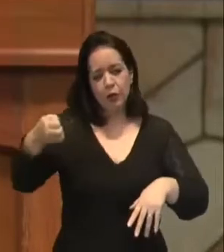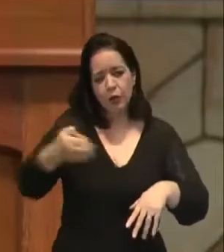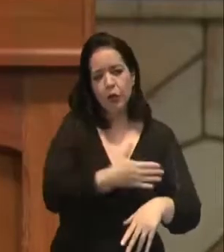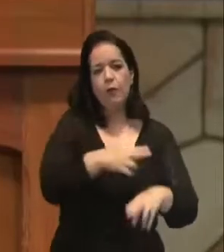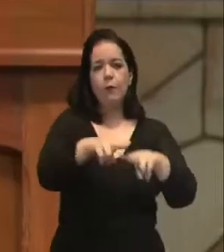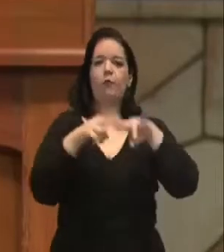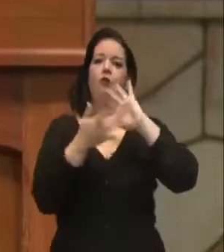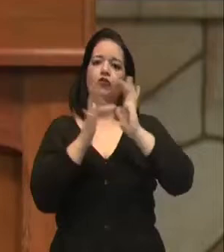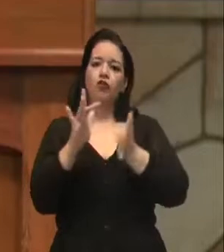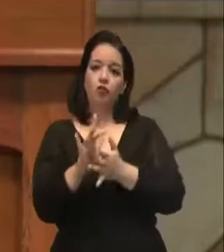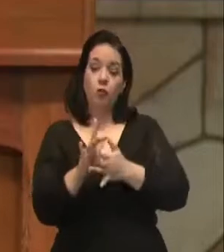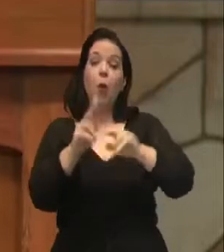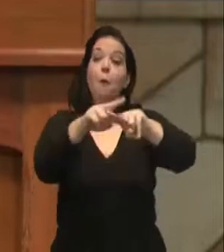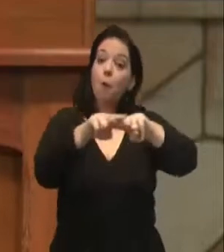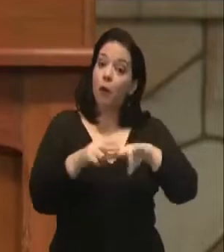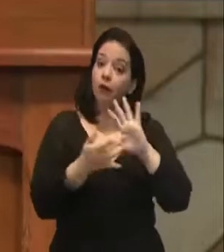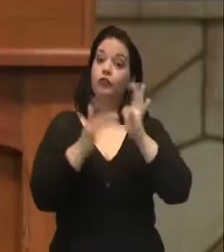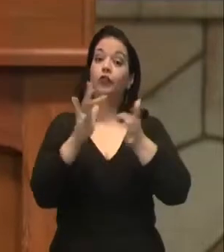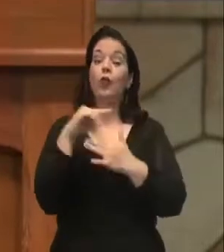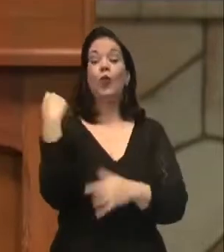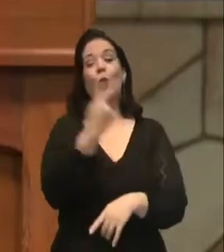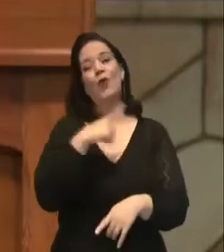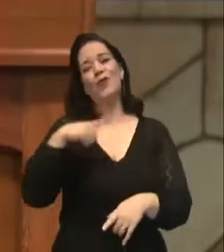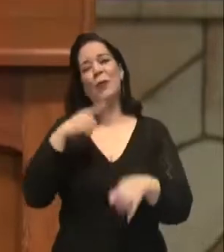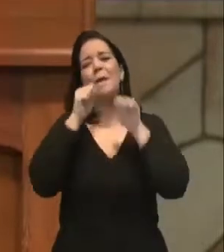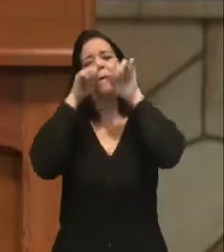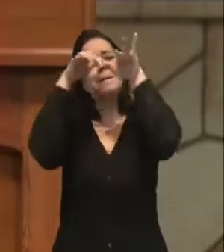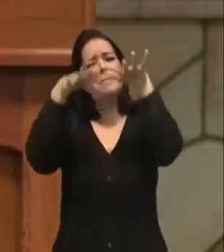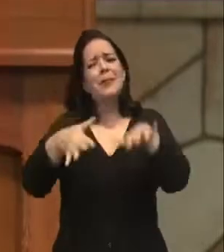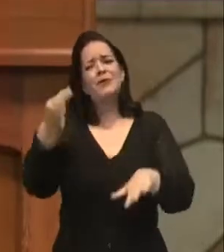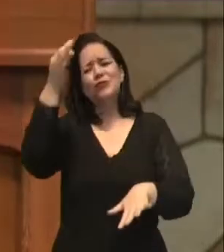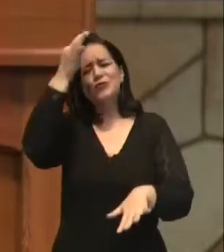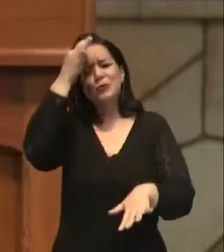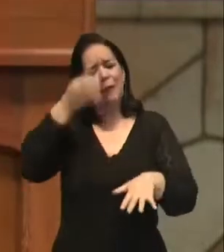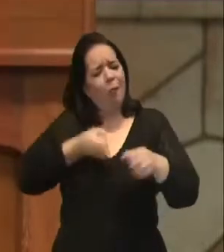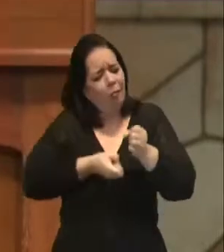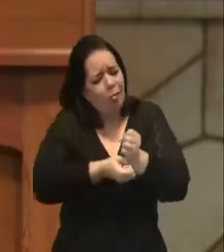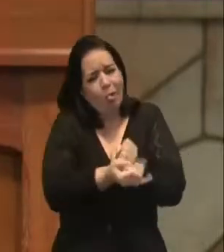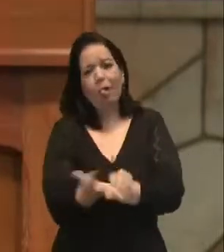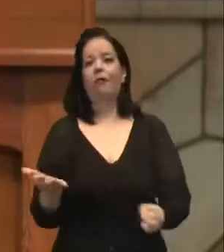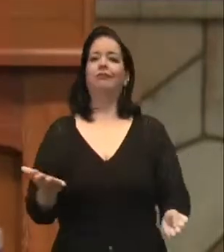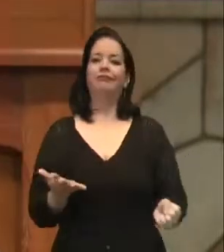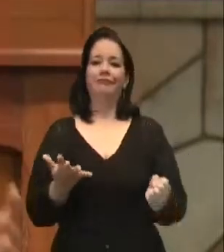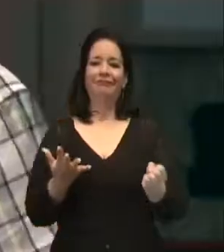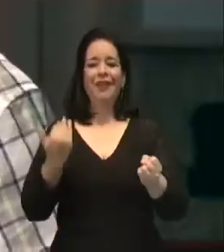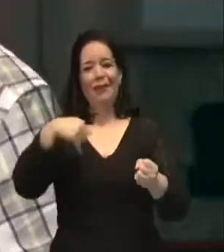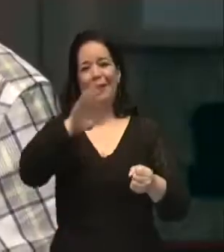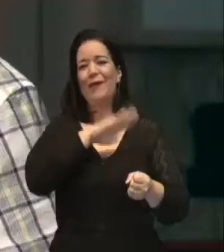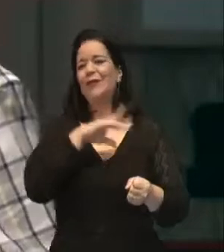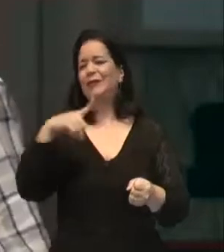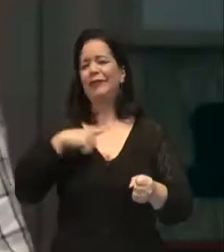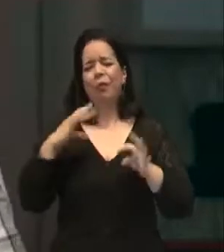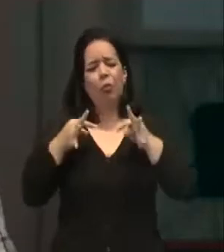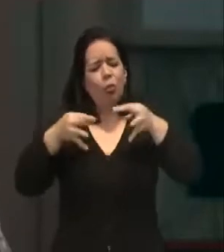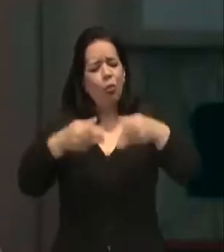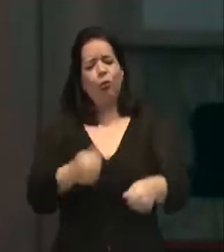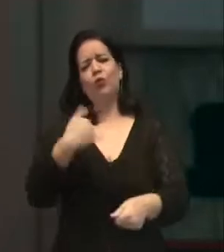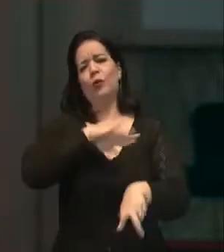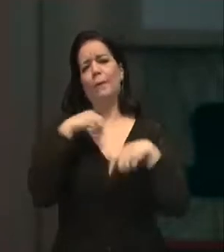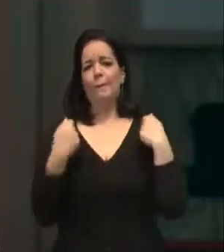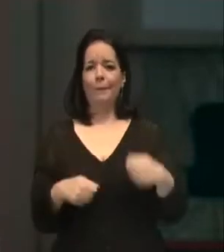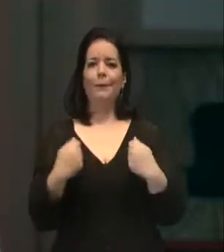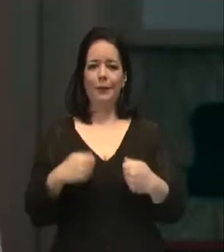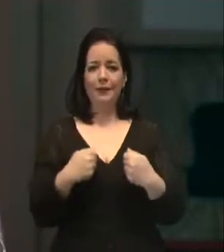as bênçãos que nós precisamos. Em Jesus nós temos tudo de que